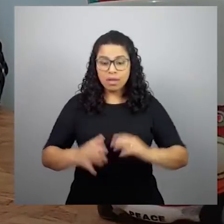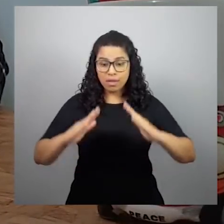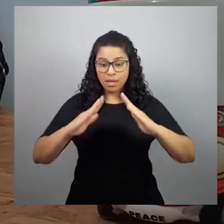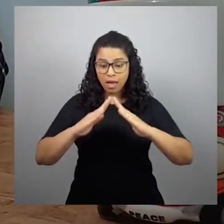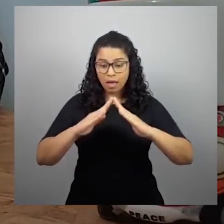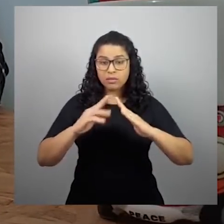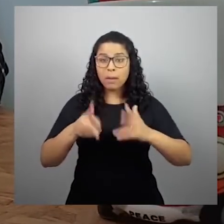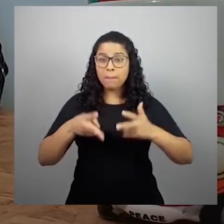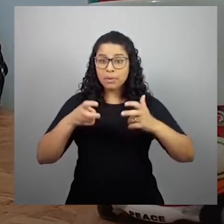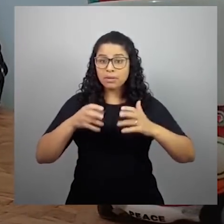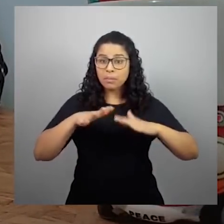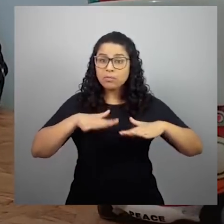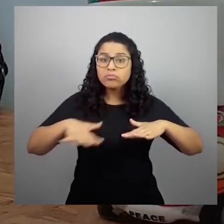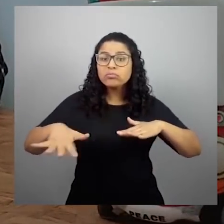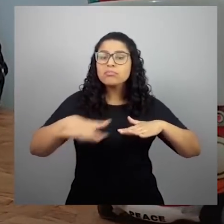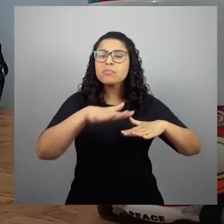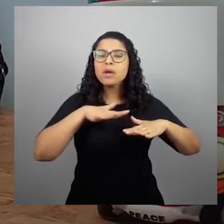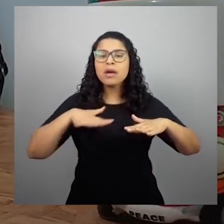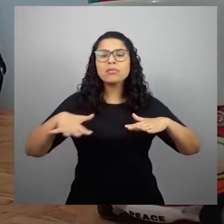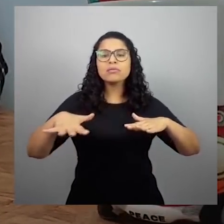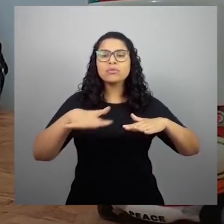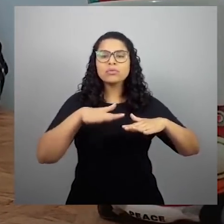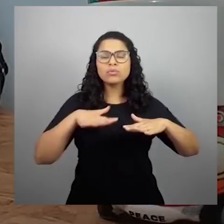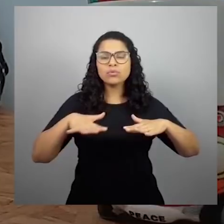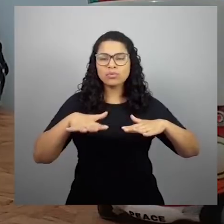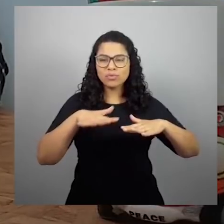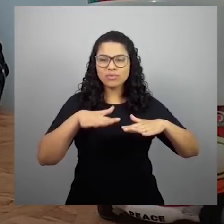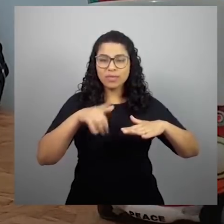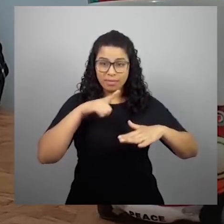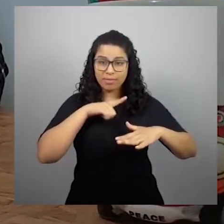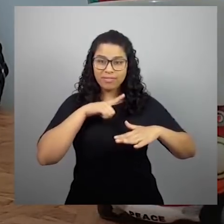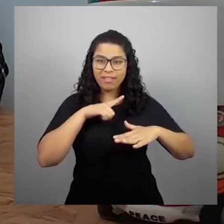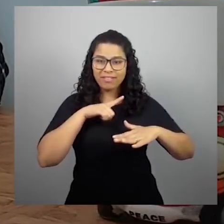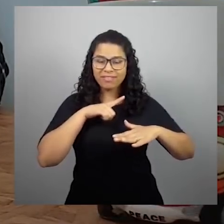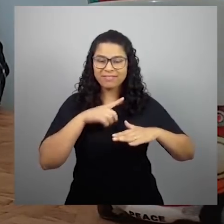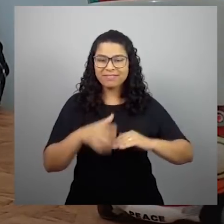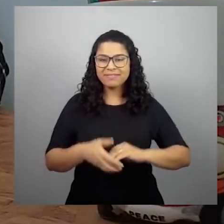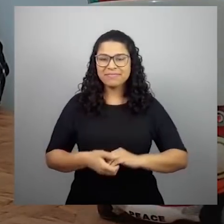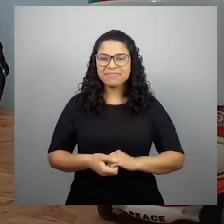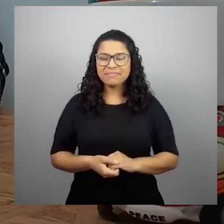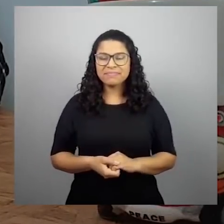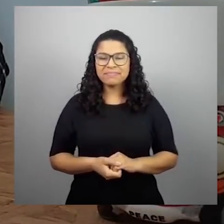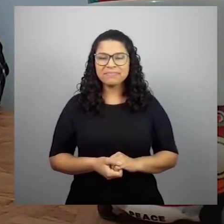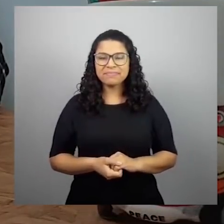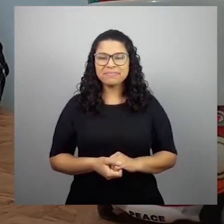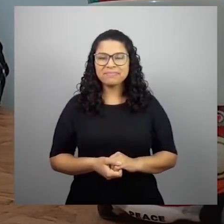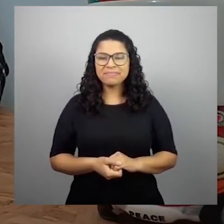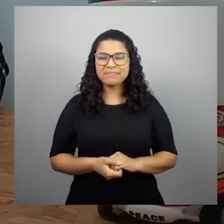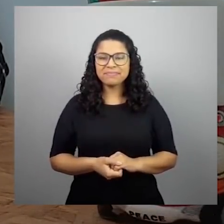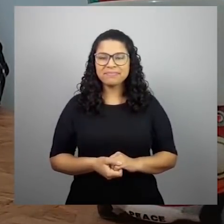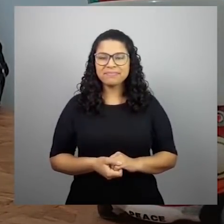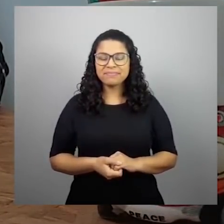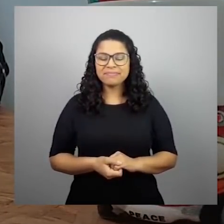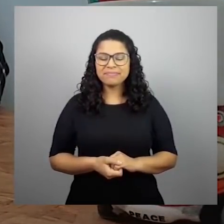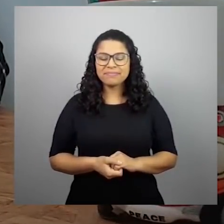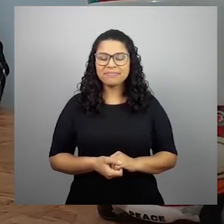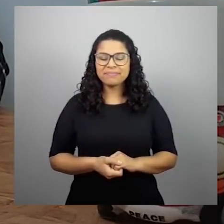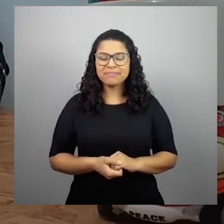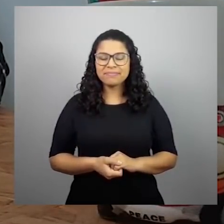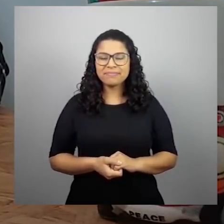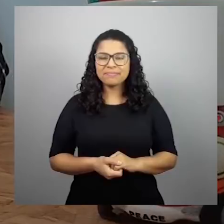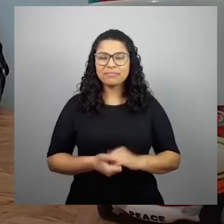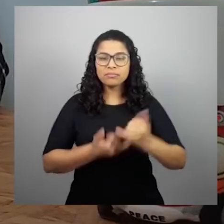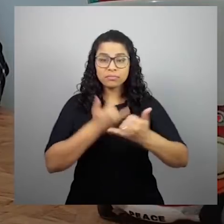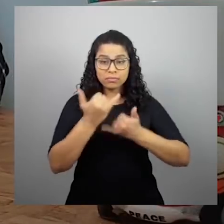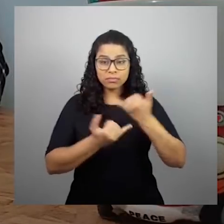tá, percebe o espaço que você tem para não esbarrar em nada, em ninguém, não se machucar, tá bom? O jogo